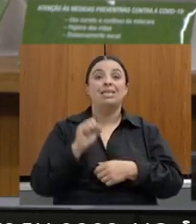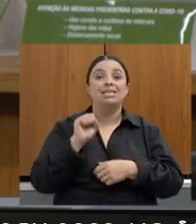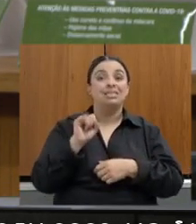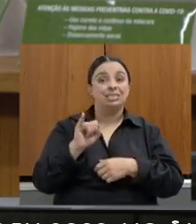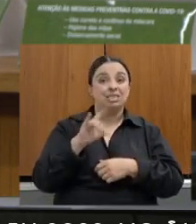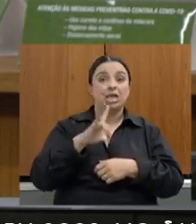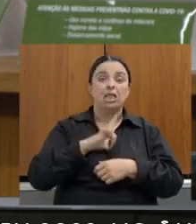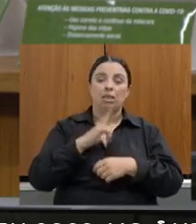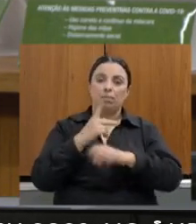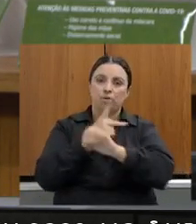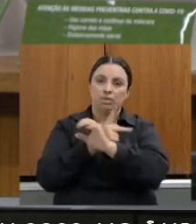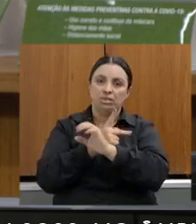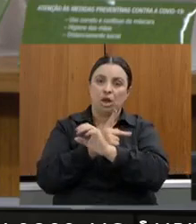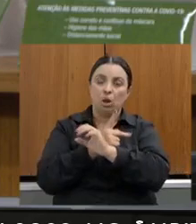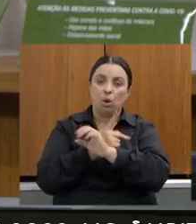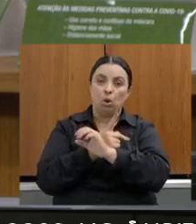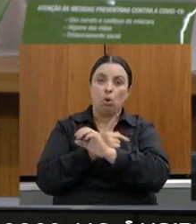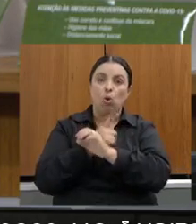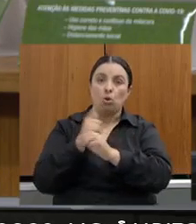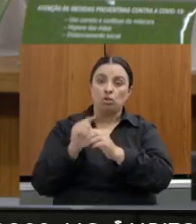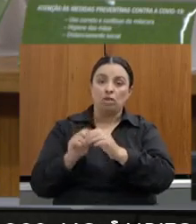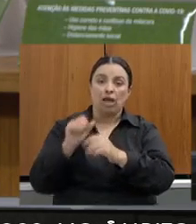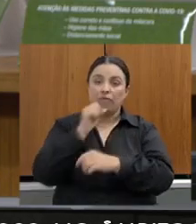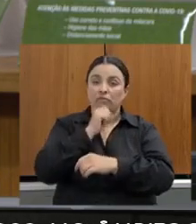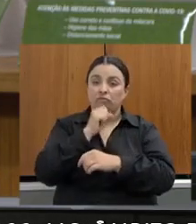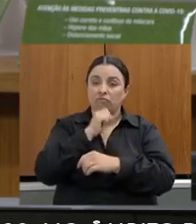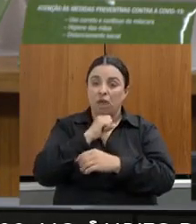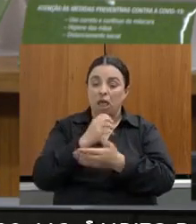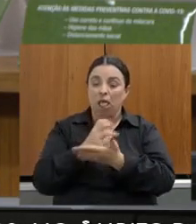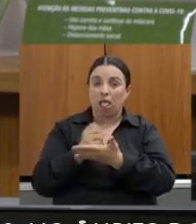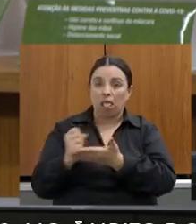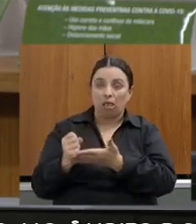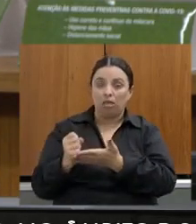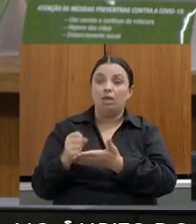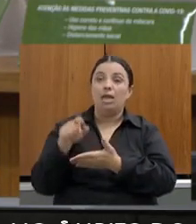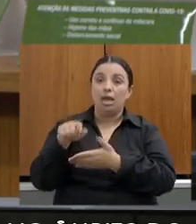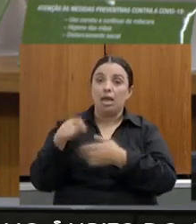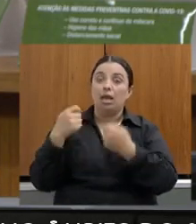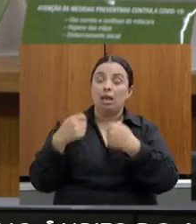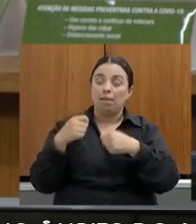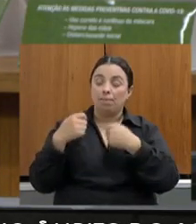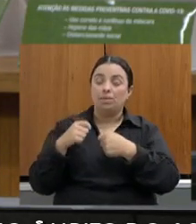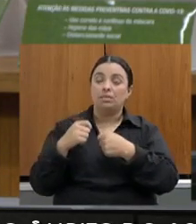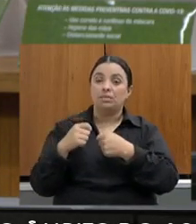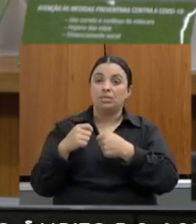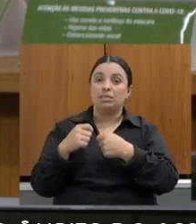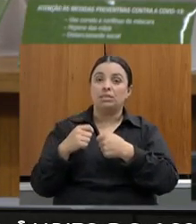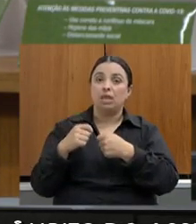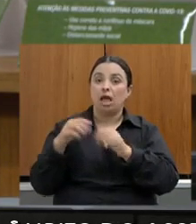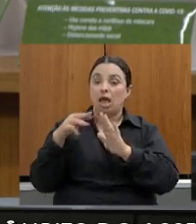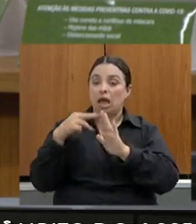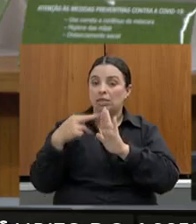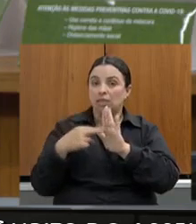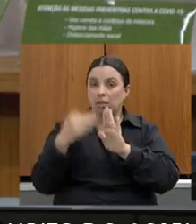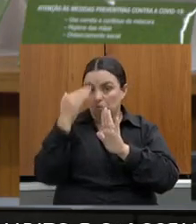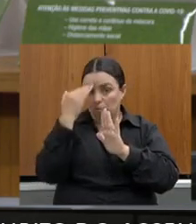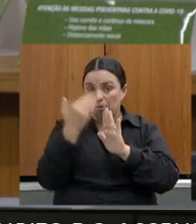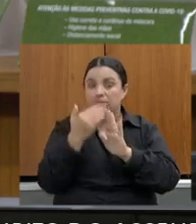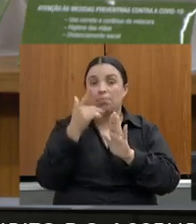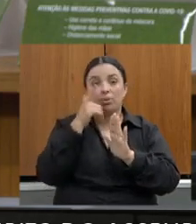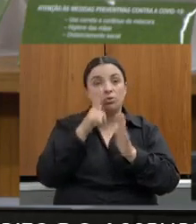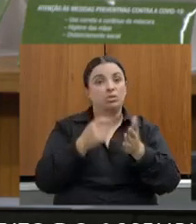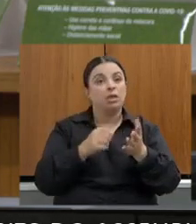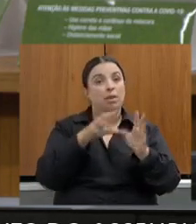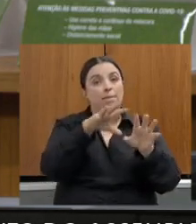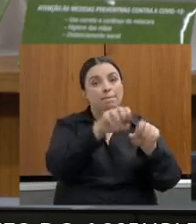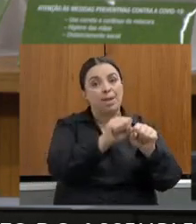colete vencido ele precisa de adotar as medidas para substituição do colete que não tem faltado